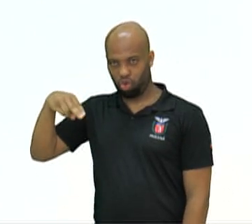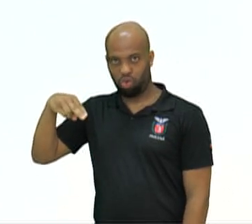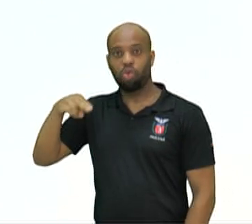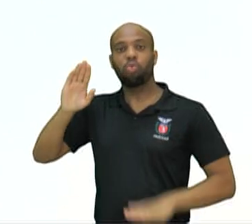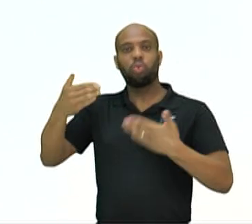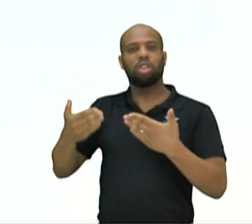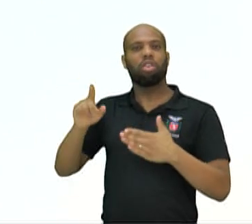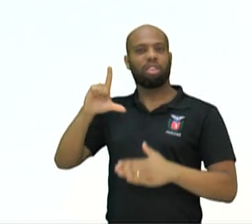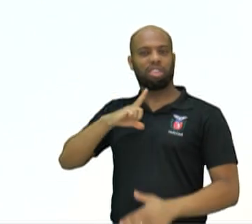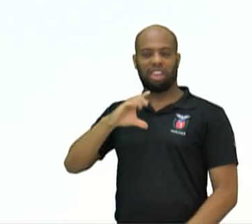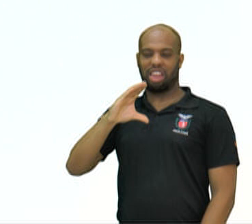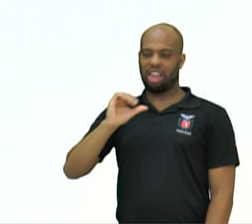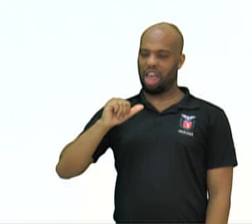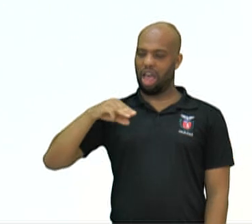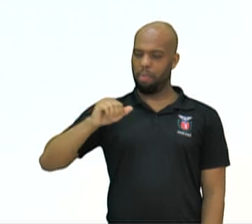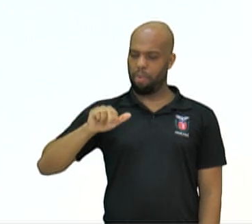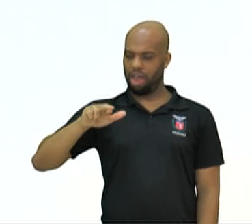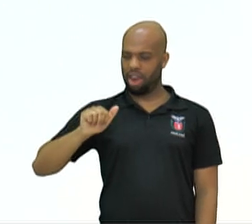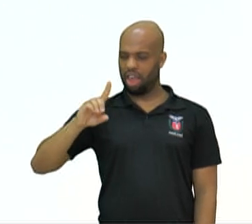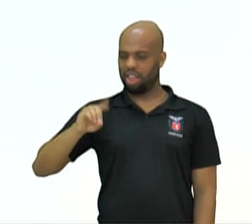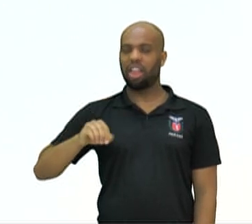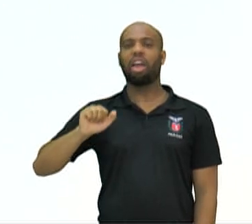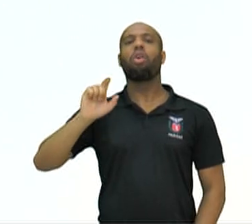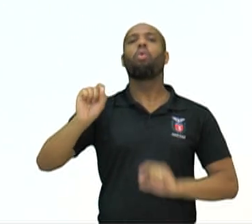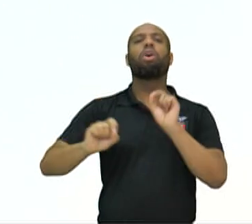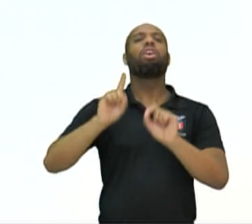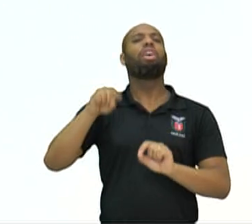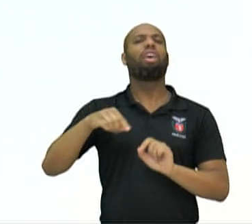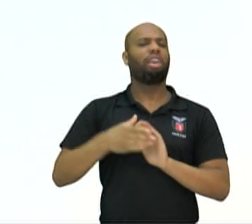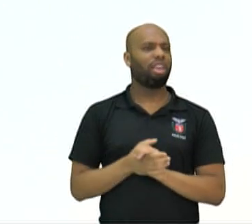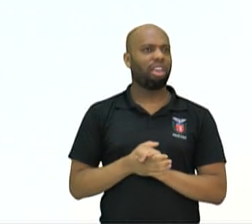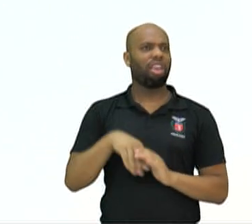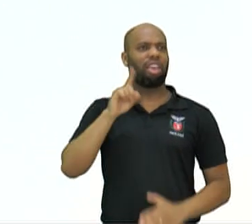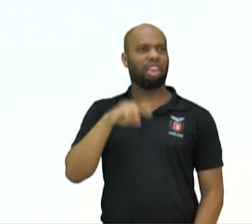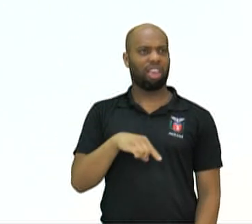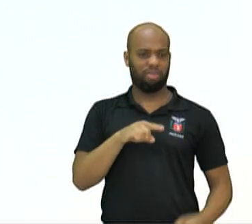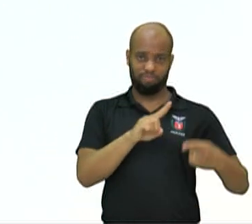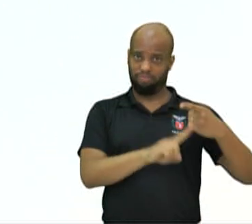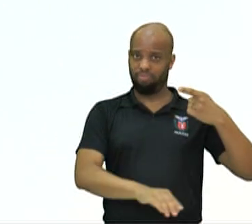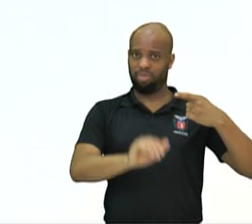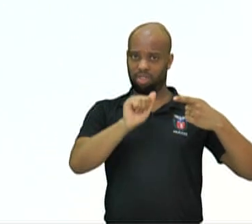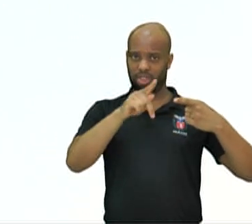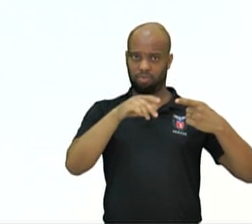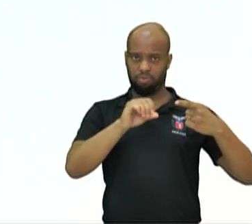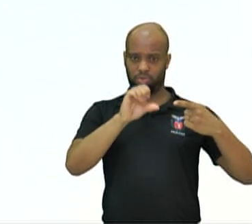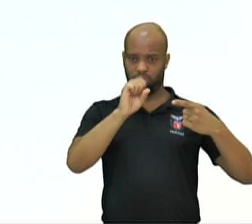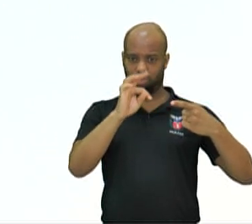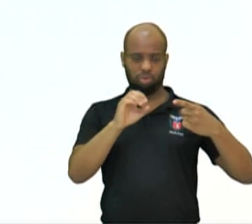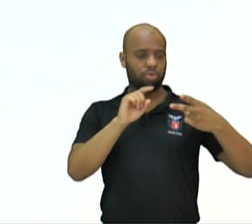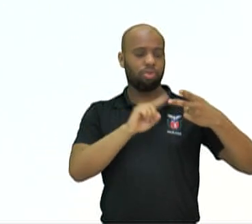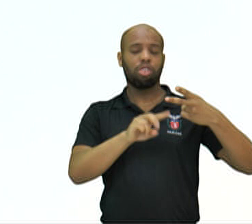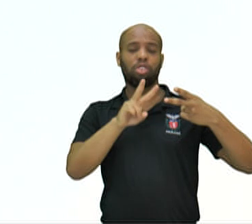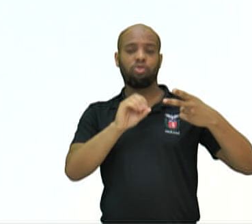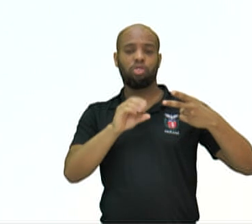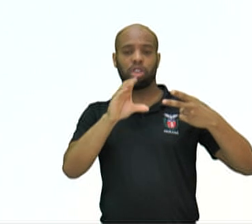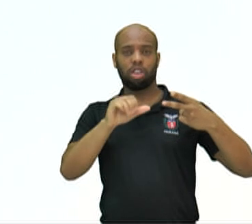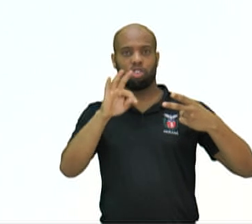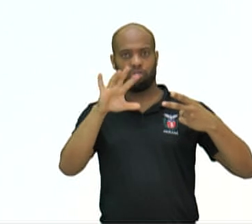classificamos na função sintática como letra A, aposto, letra B,